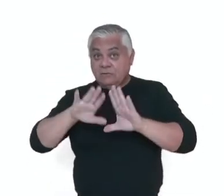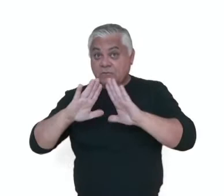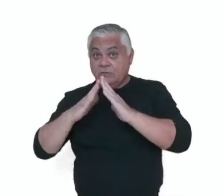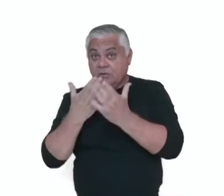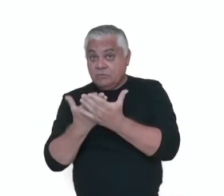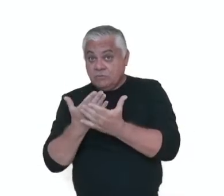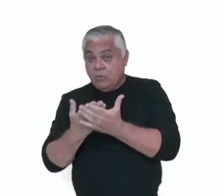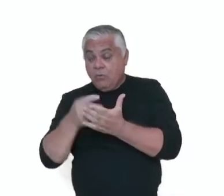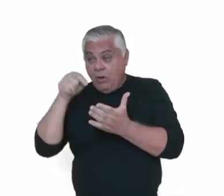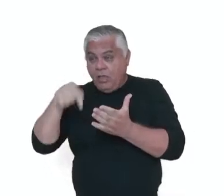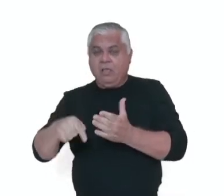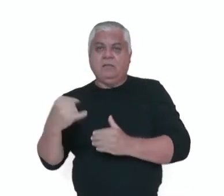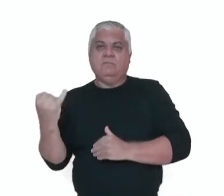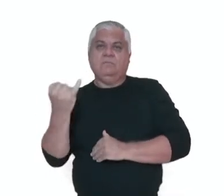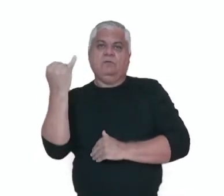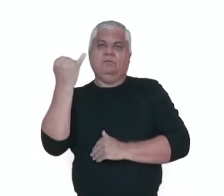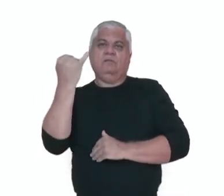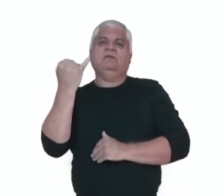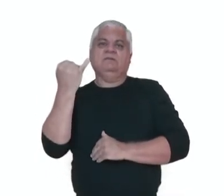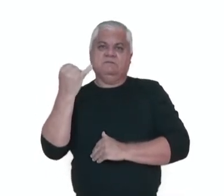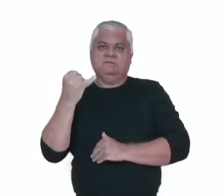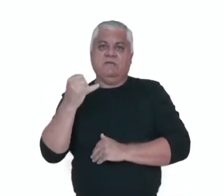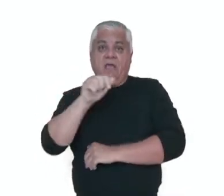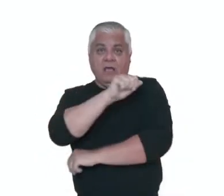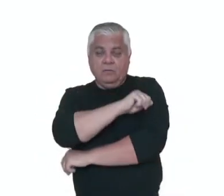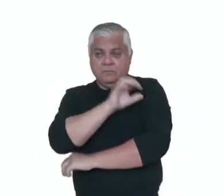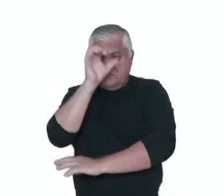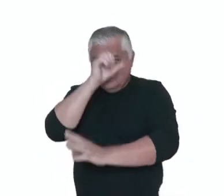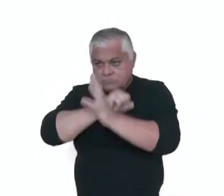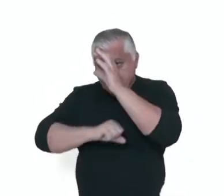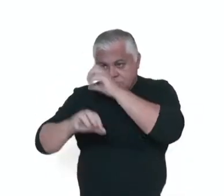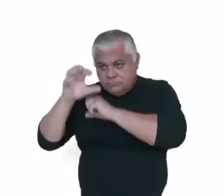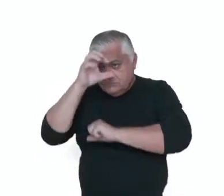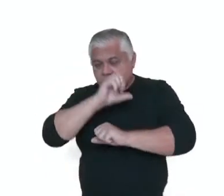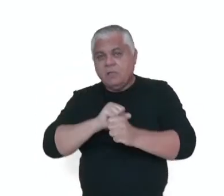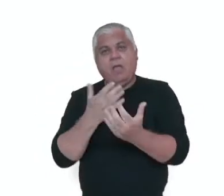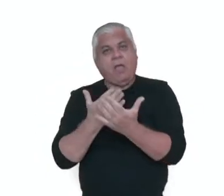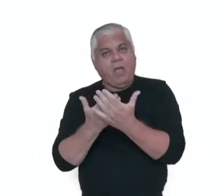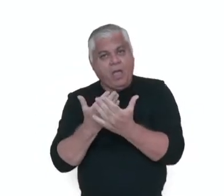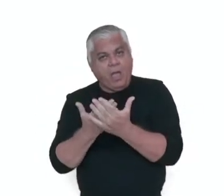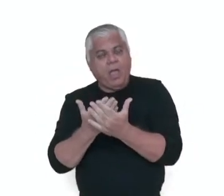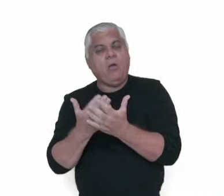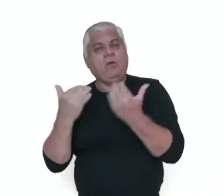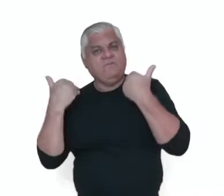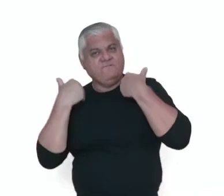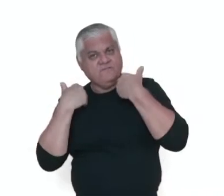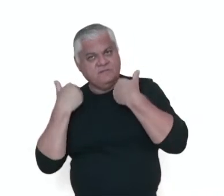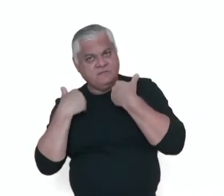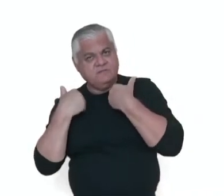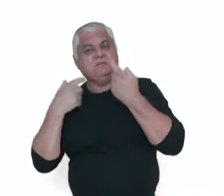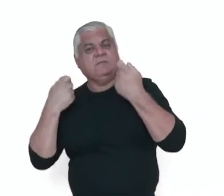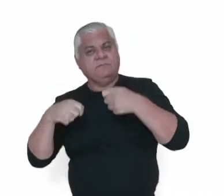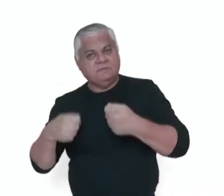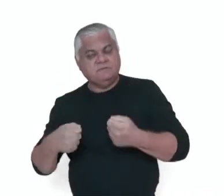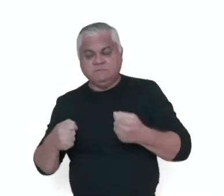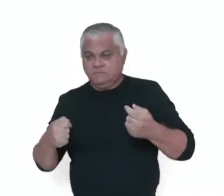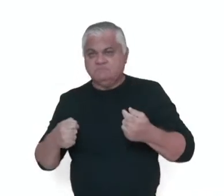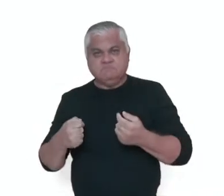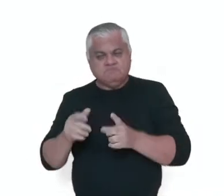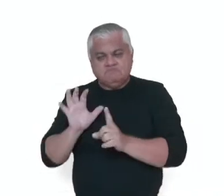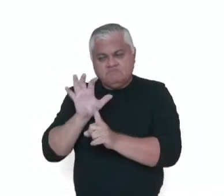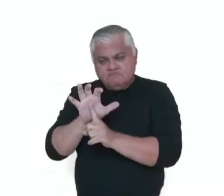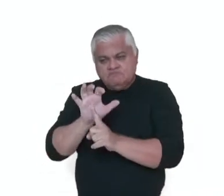como importante que os saberes da ginástica, ao serem trabalhados em aulas de educação física, promovam aos alunos a